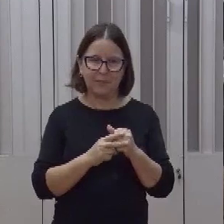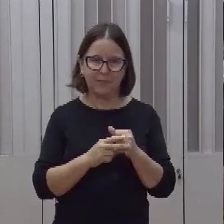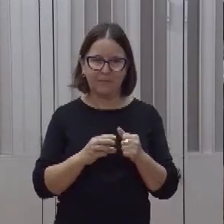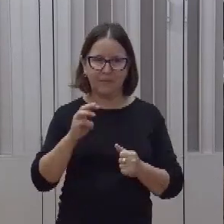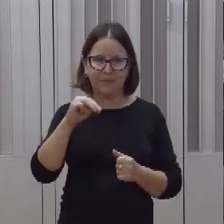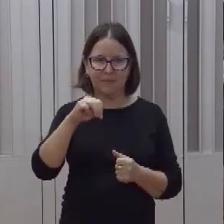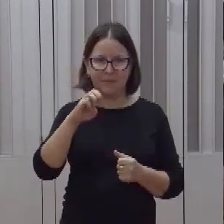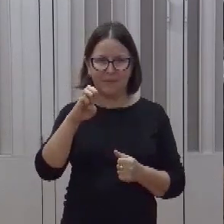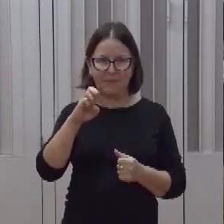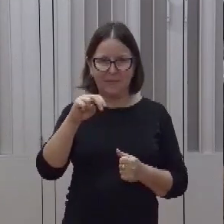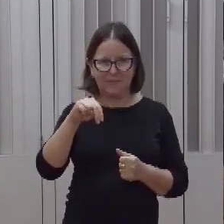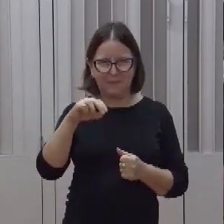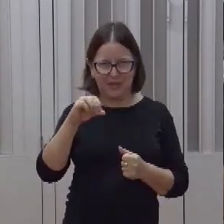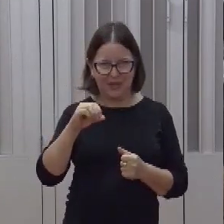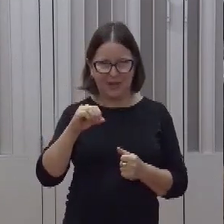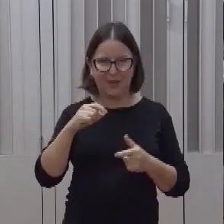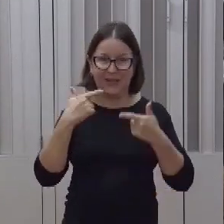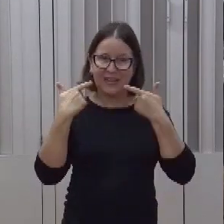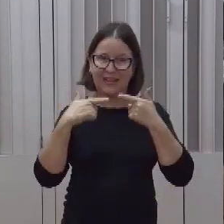no grego.